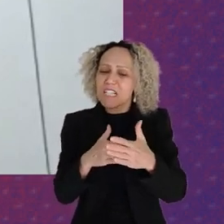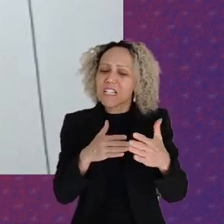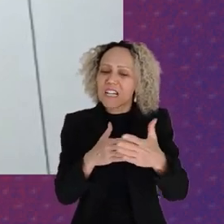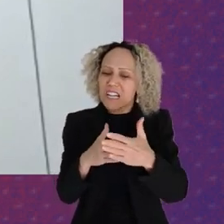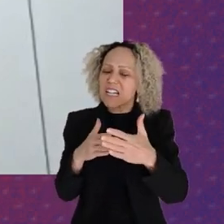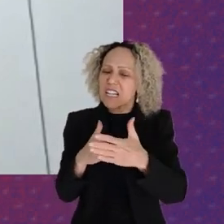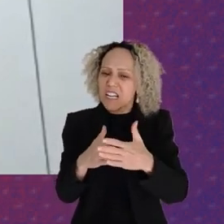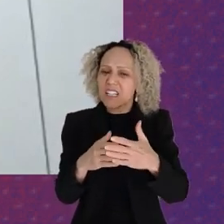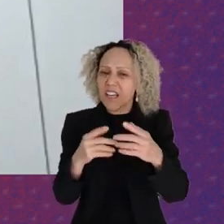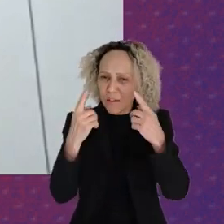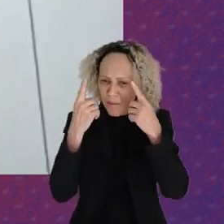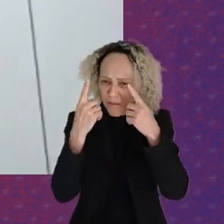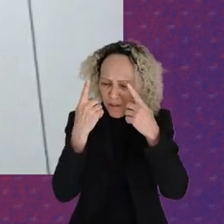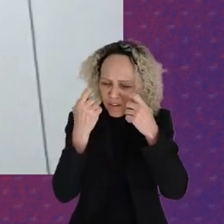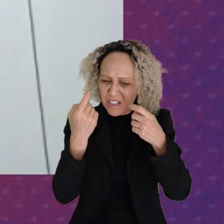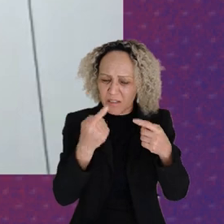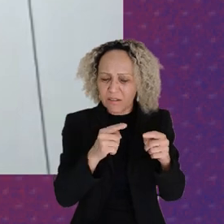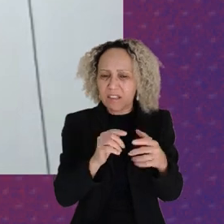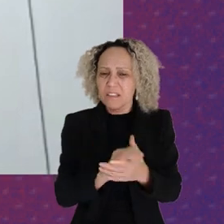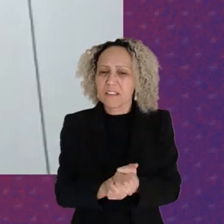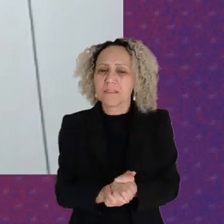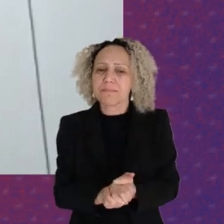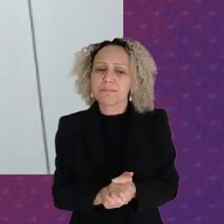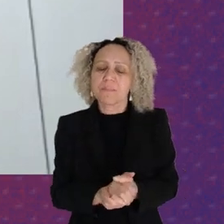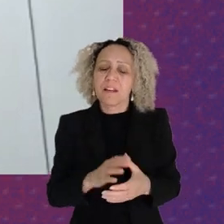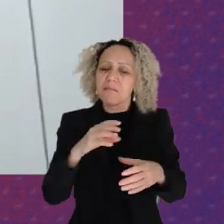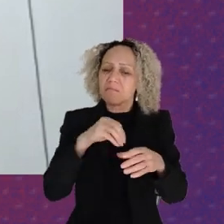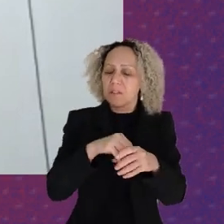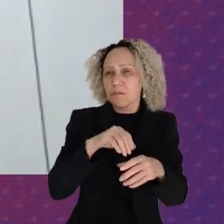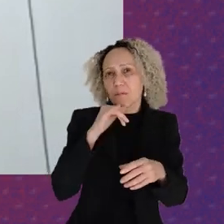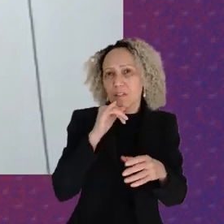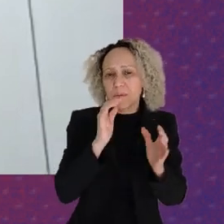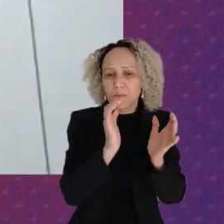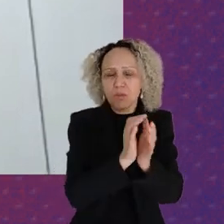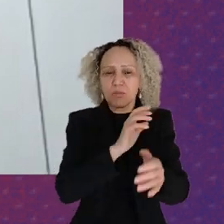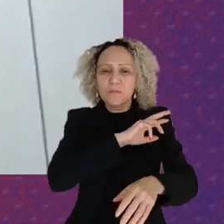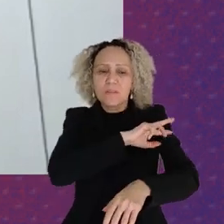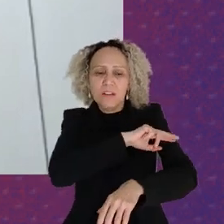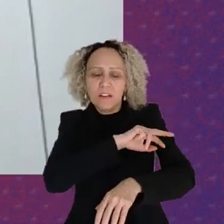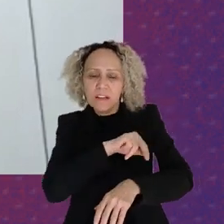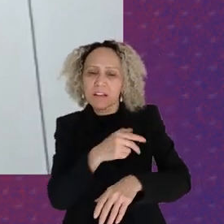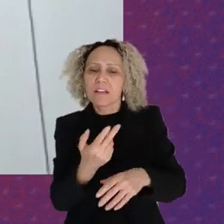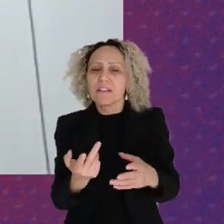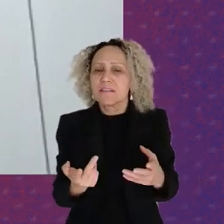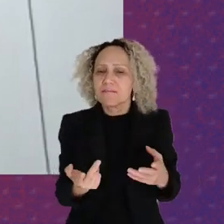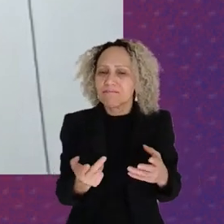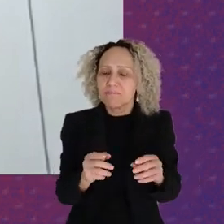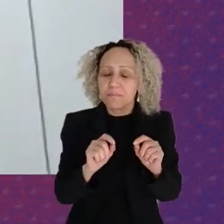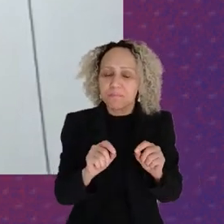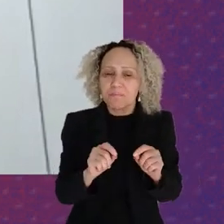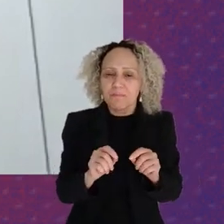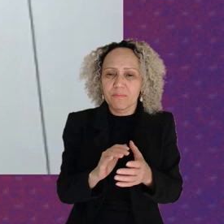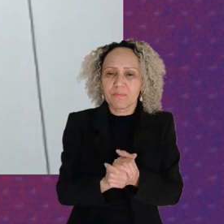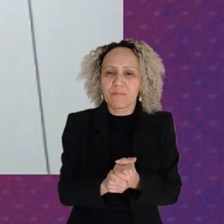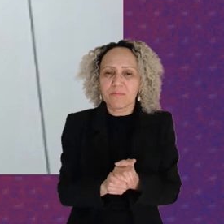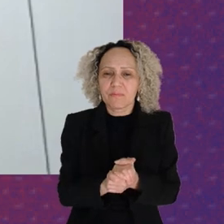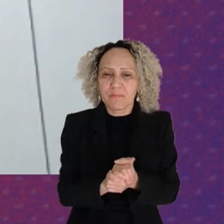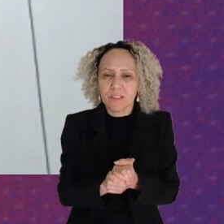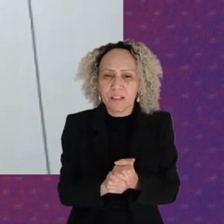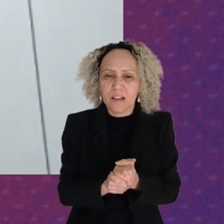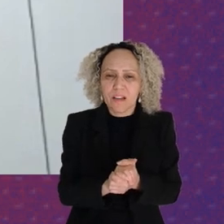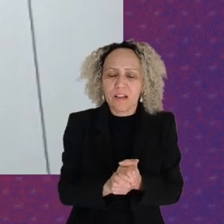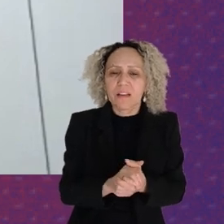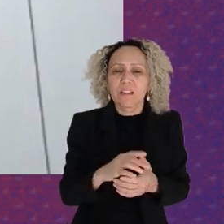gênero, raça e etnia. Então, em 2021, foi sancionada a Lei 14.192, que é a